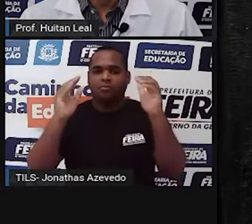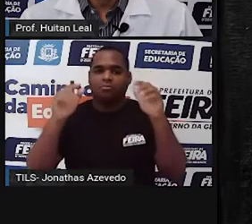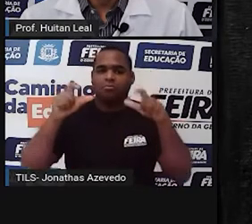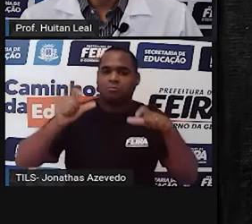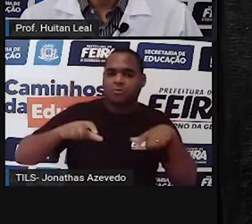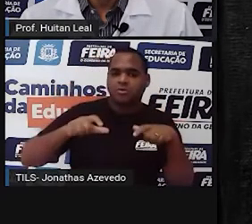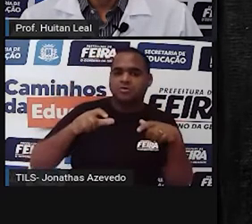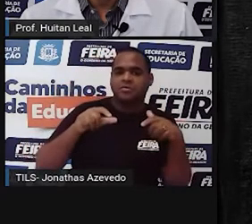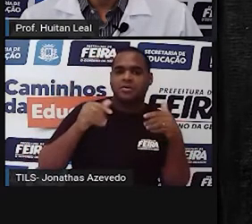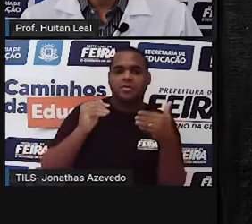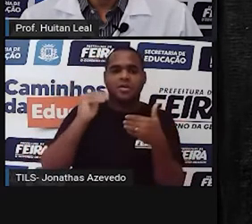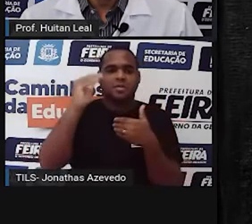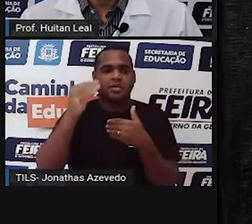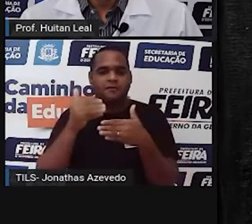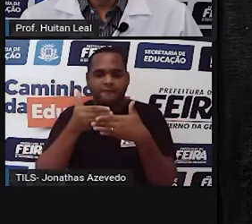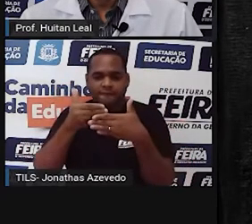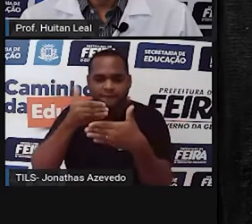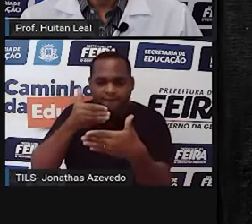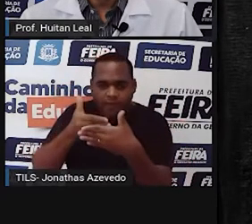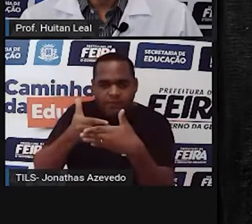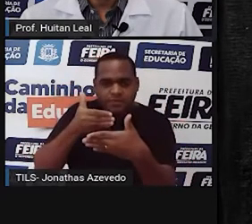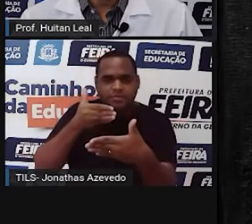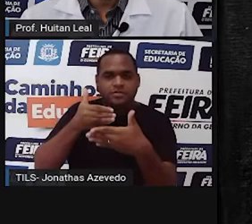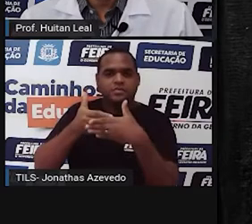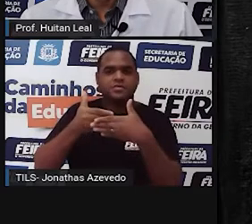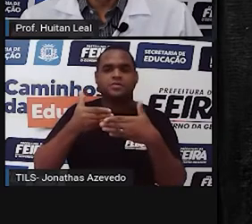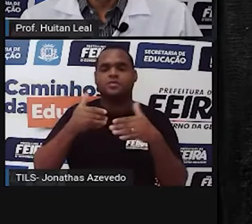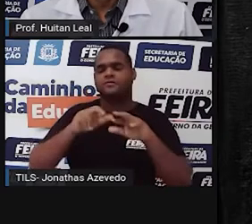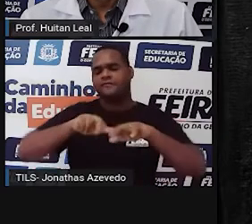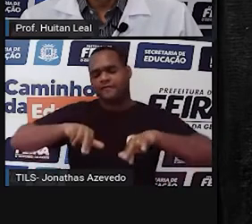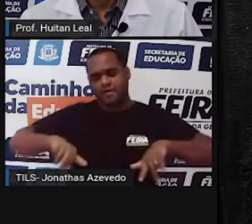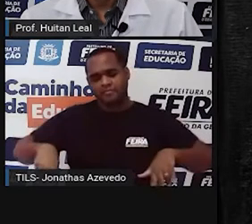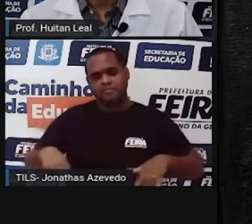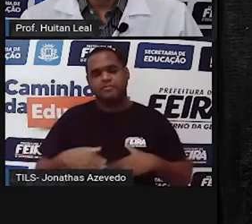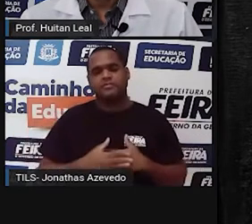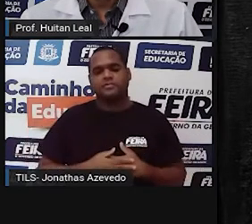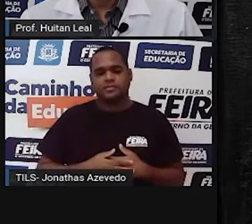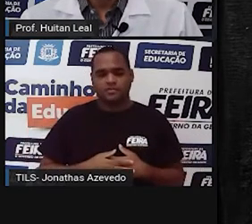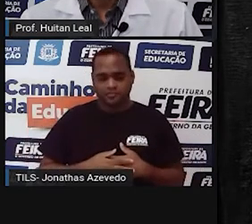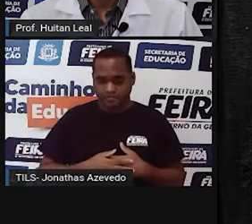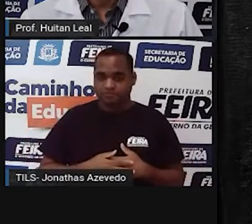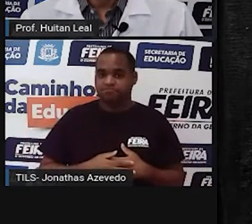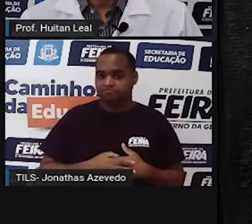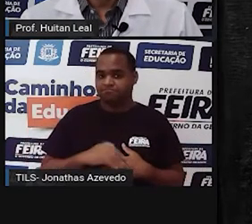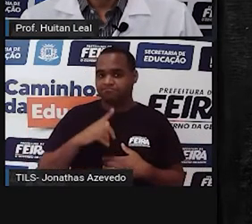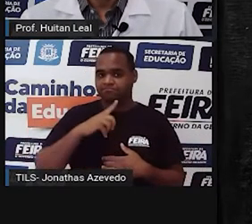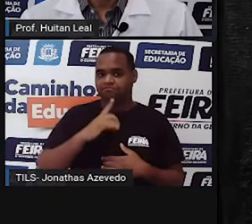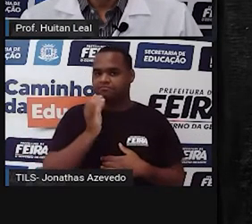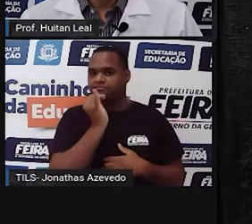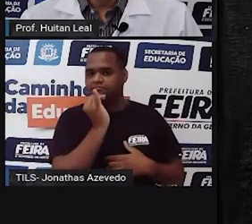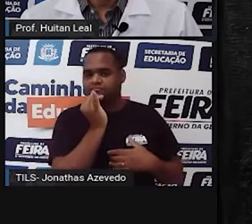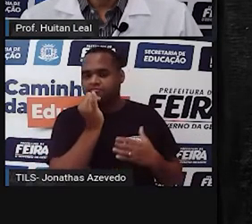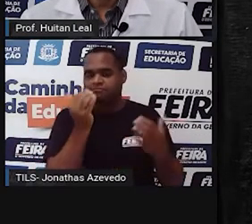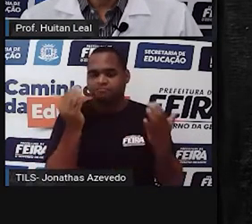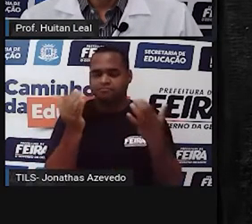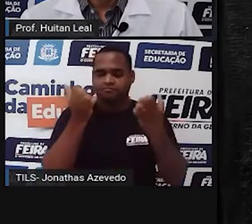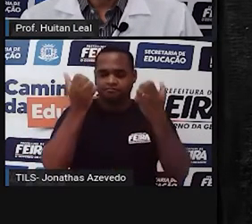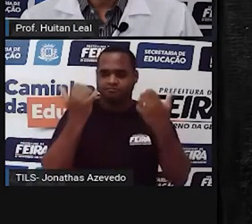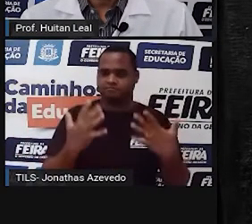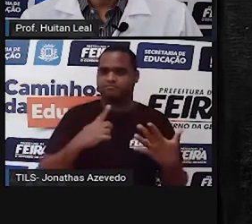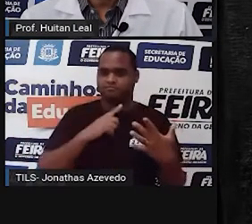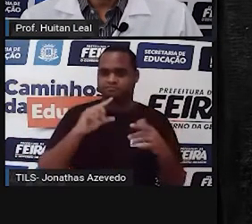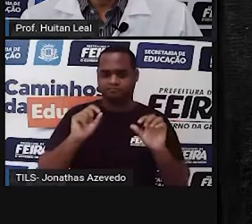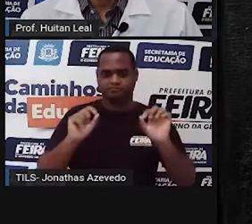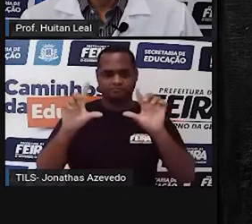cima, onde, acima, defronte, etc. Então, veja aí, no exemplo do quadrinho,